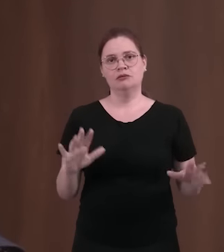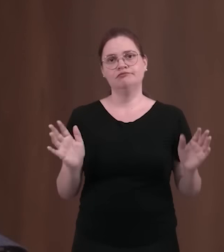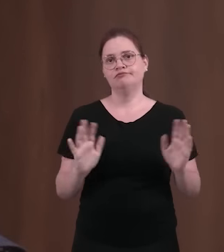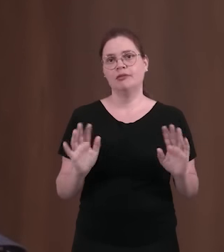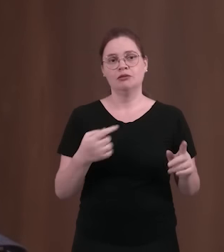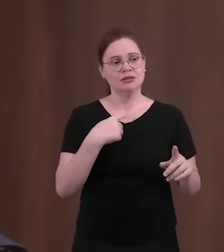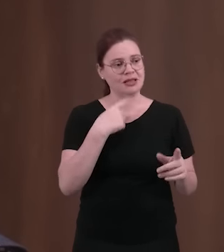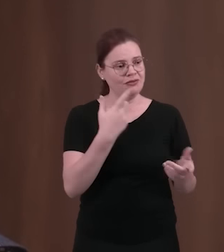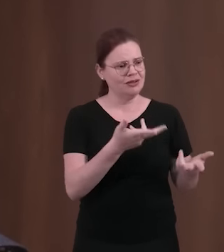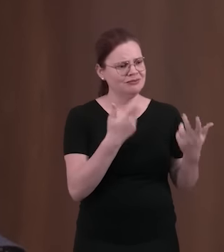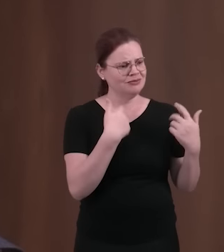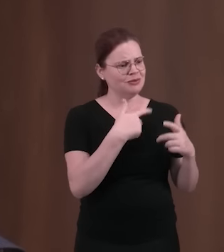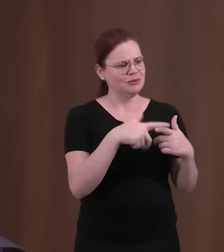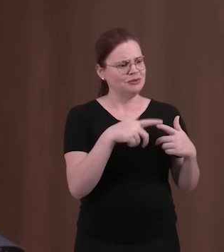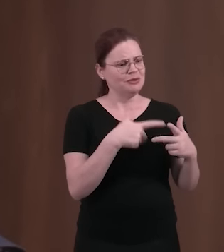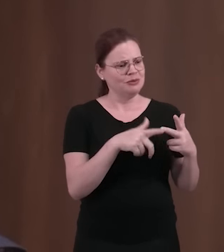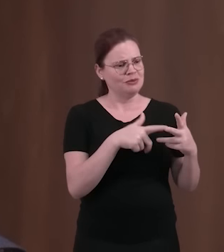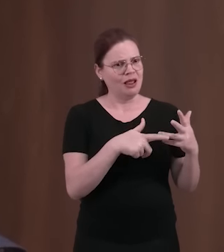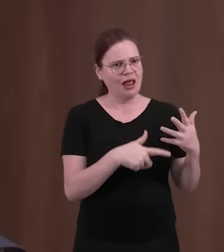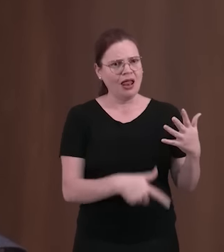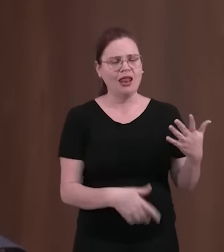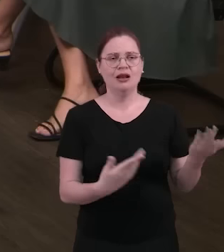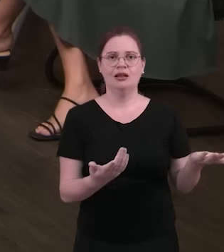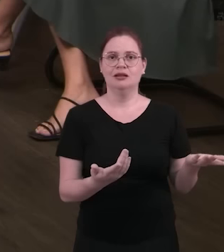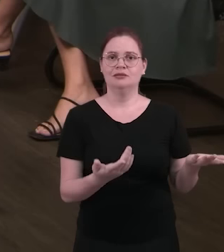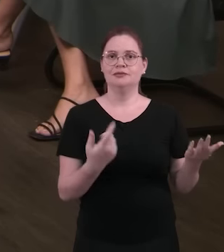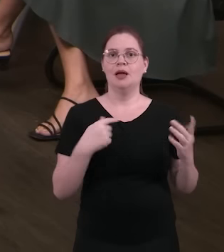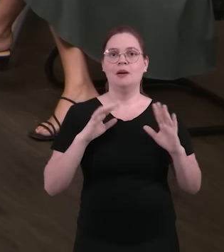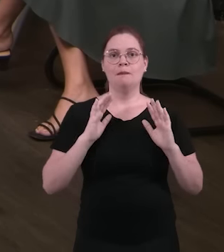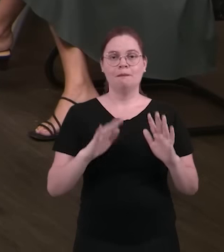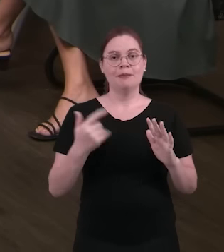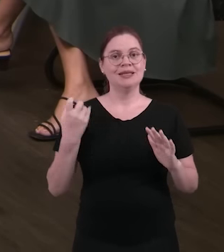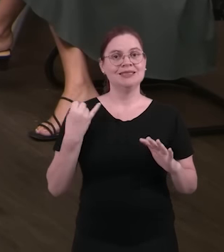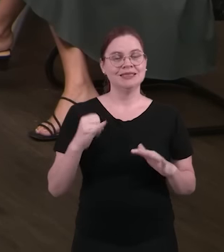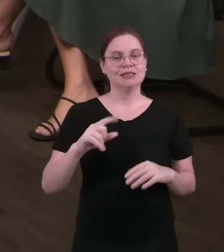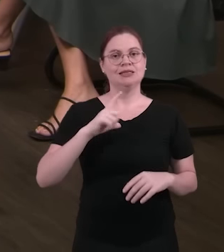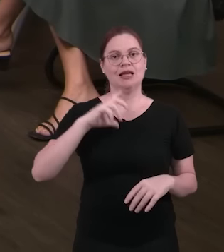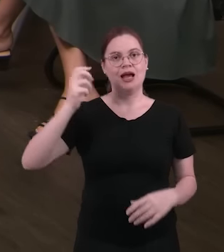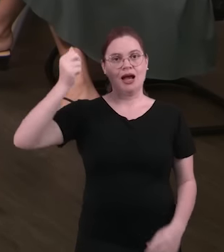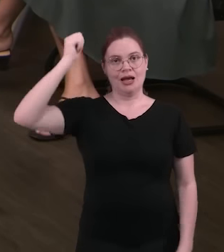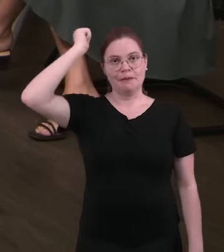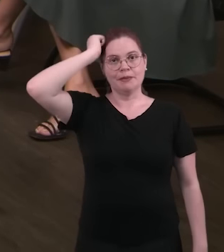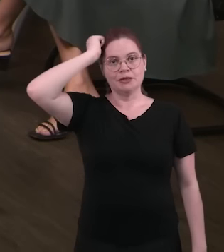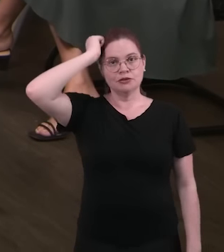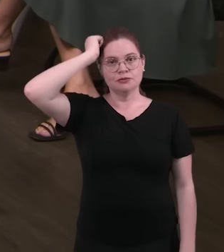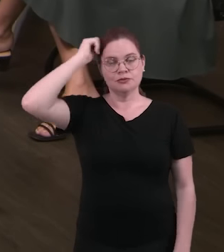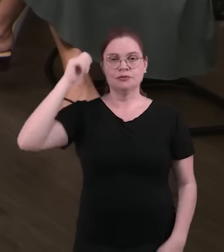perdão. Em toda a história em que houve arrependimento,